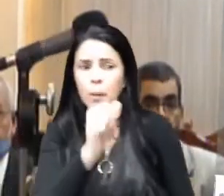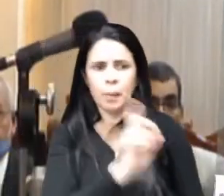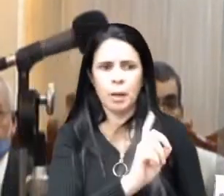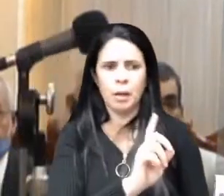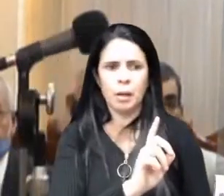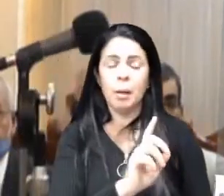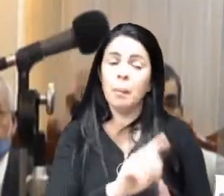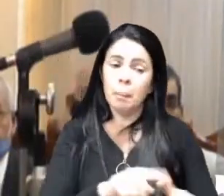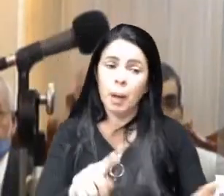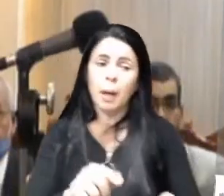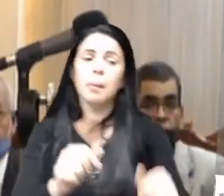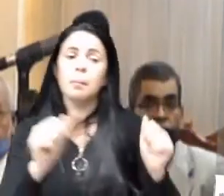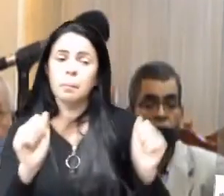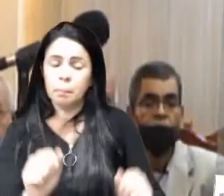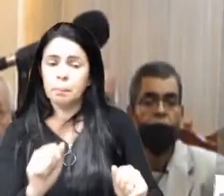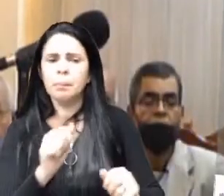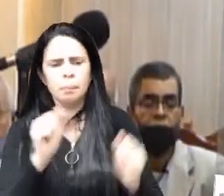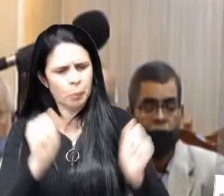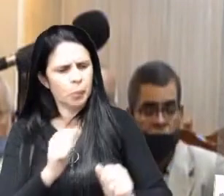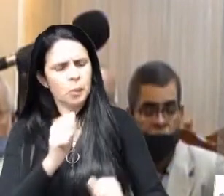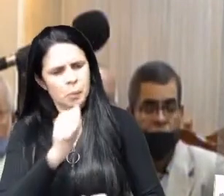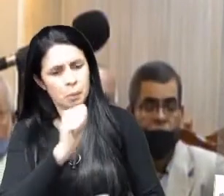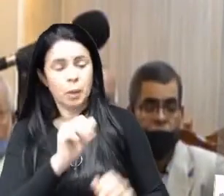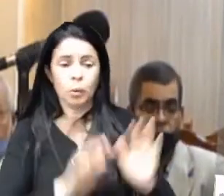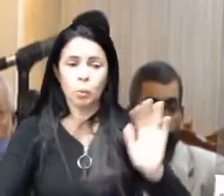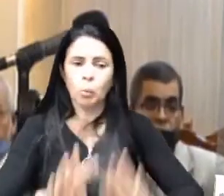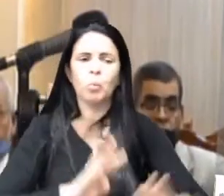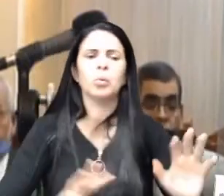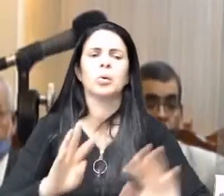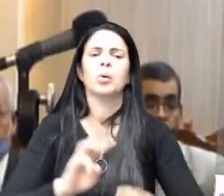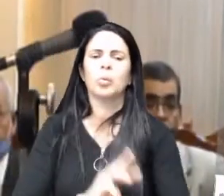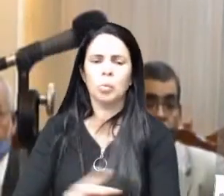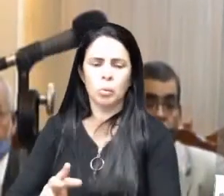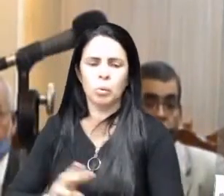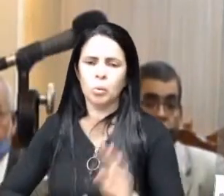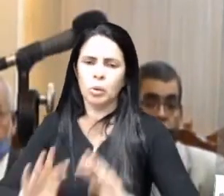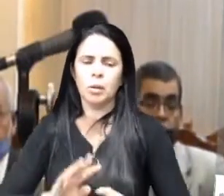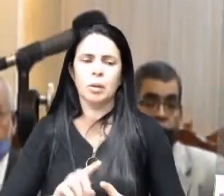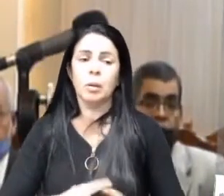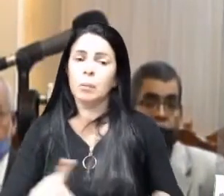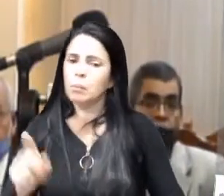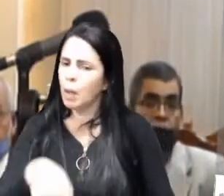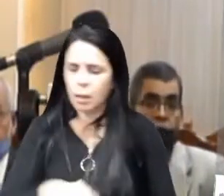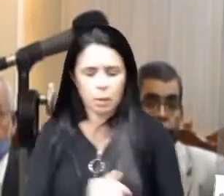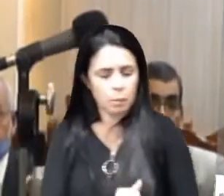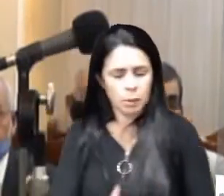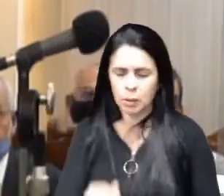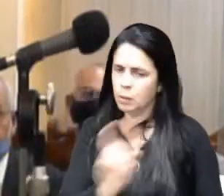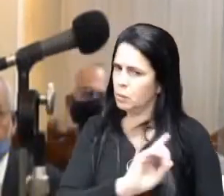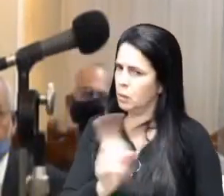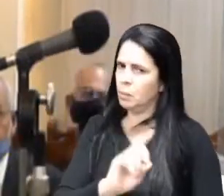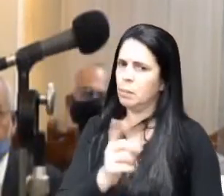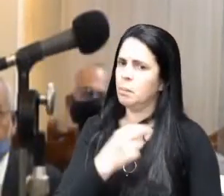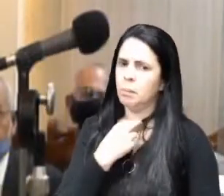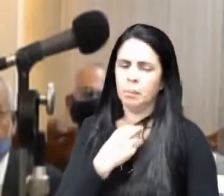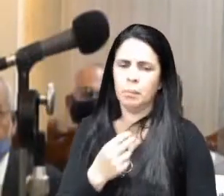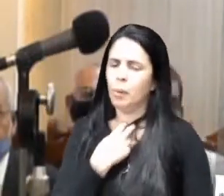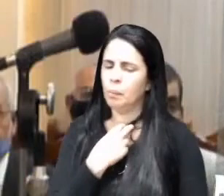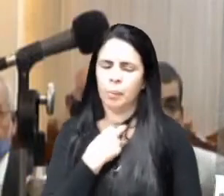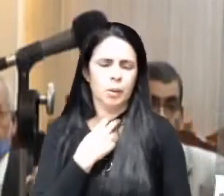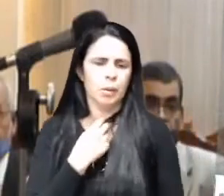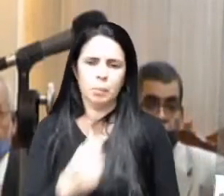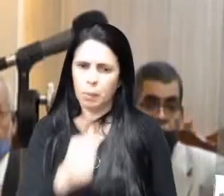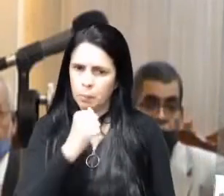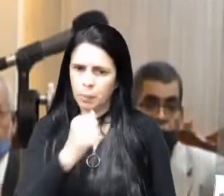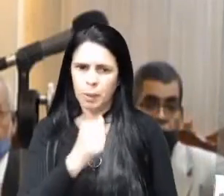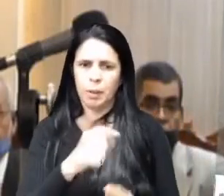para beber de jeito nenhum. Porque a bebida tira a sua sobriedade. Seja moderado,